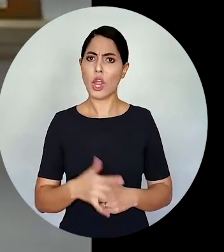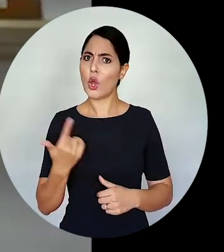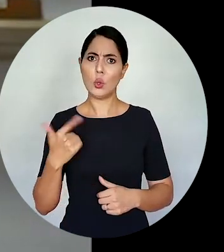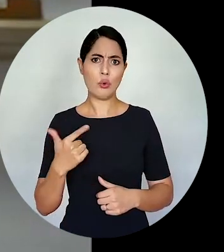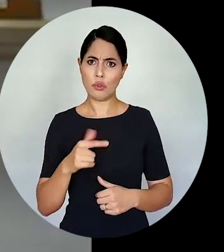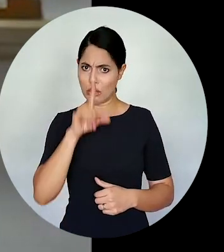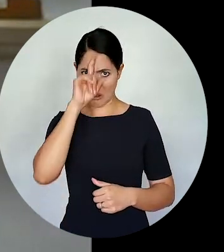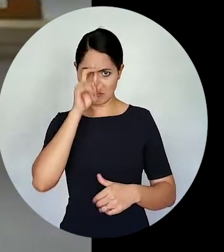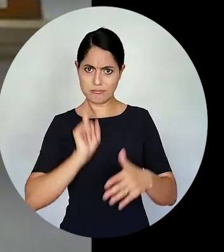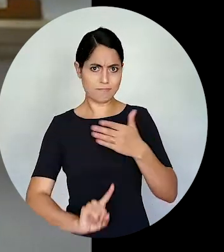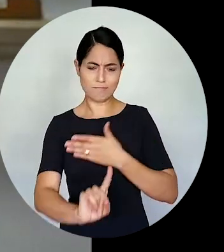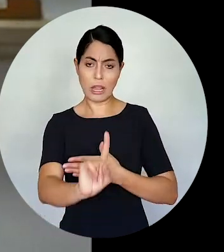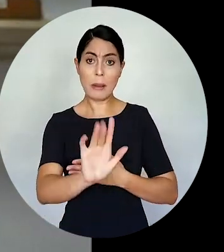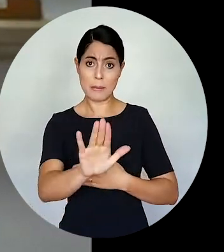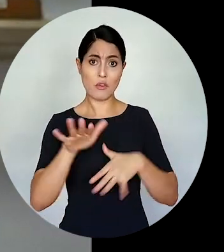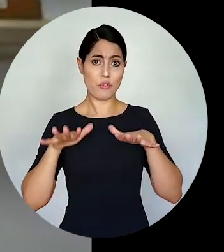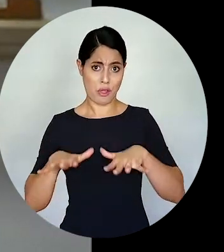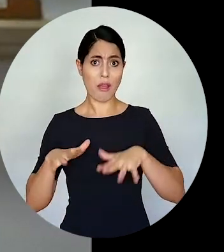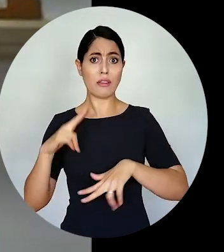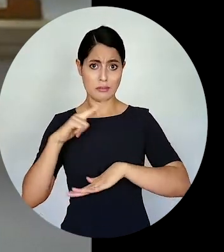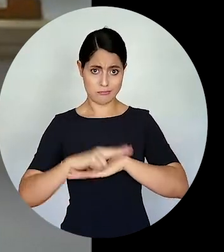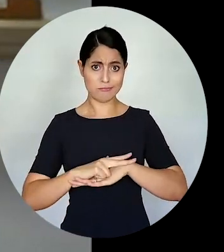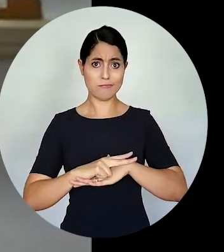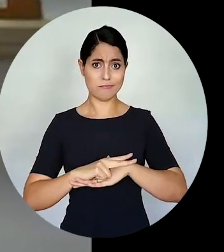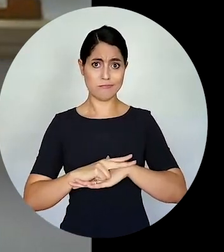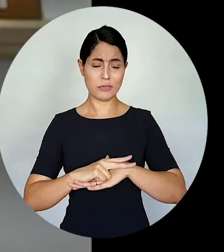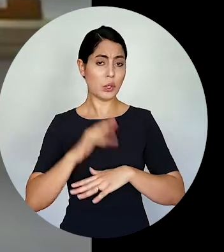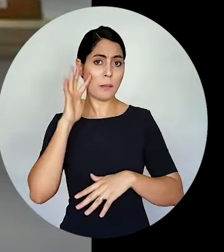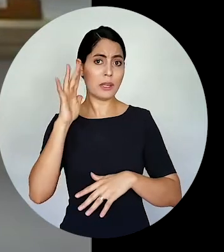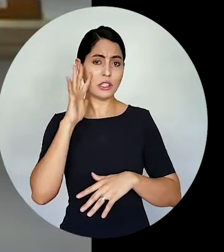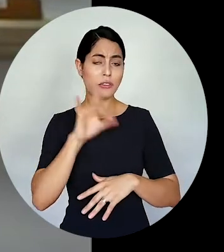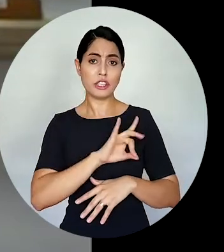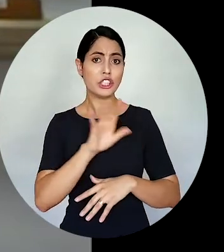ter alta ainda, eu ainda não tinha perspectiva de alta,